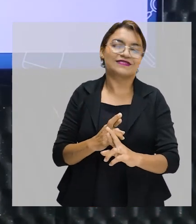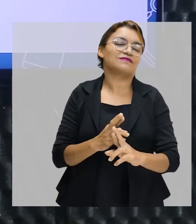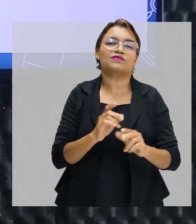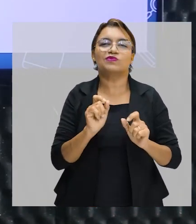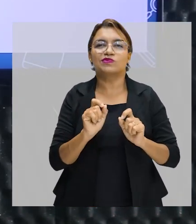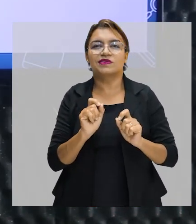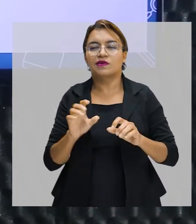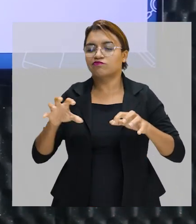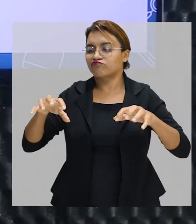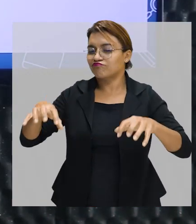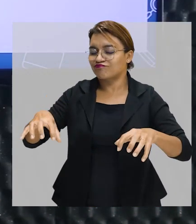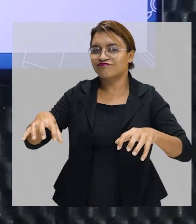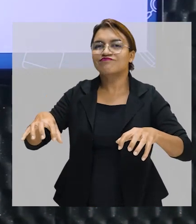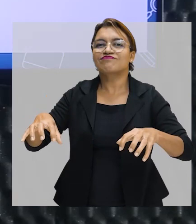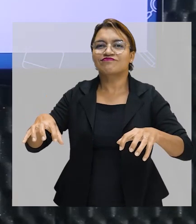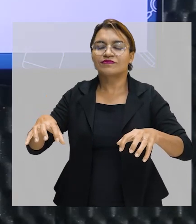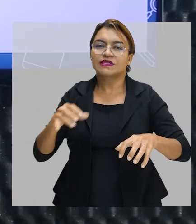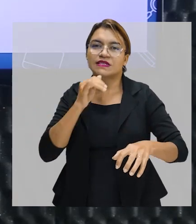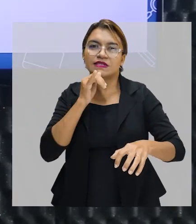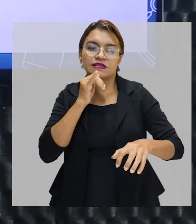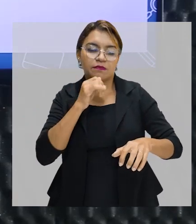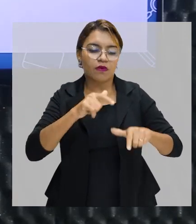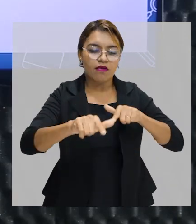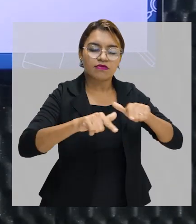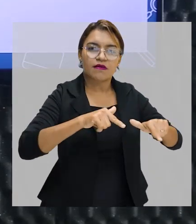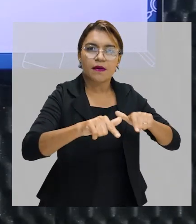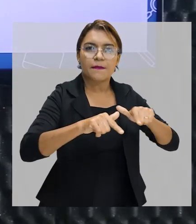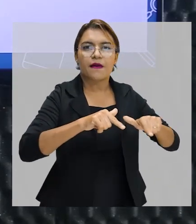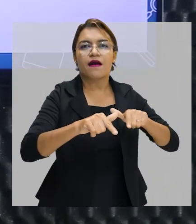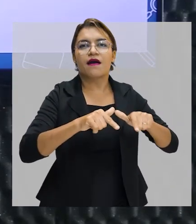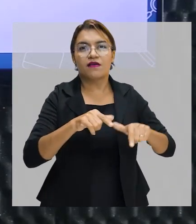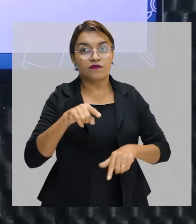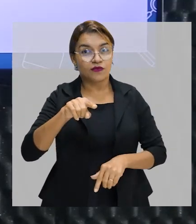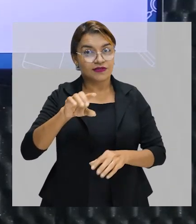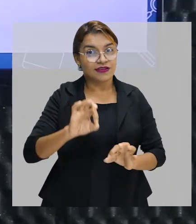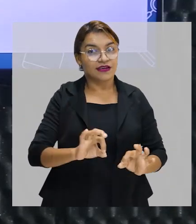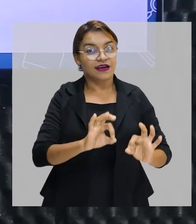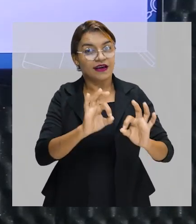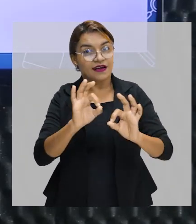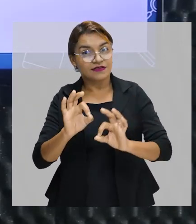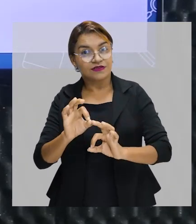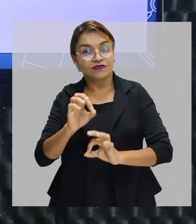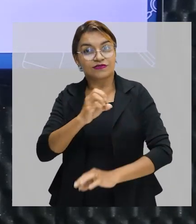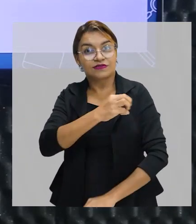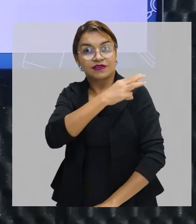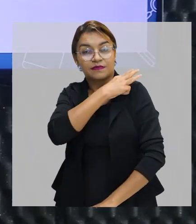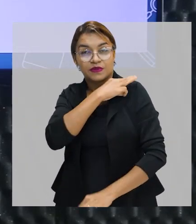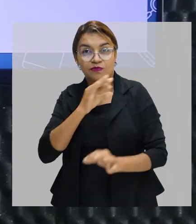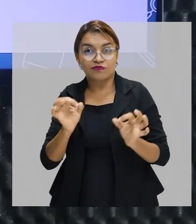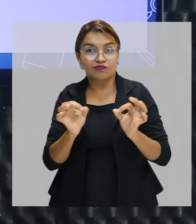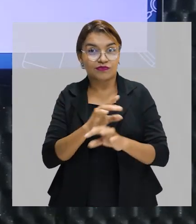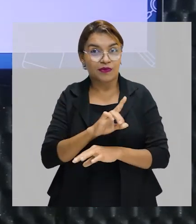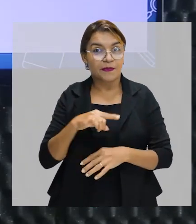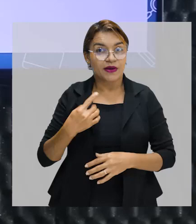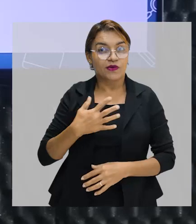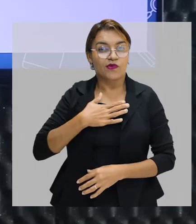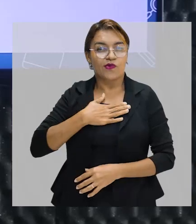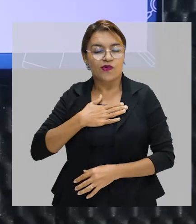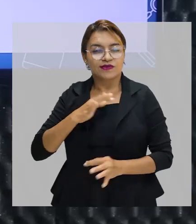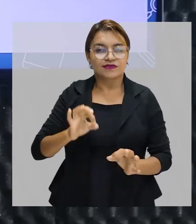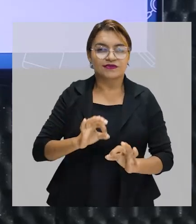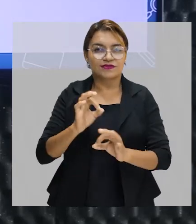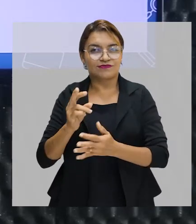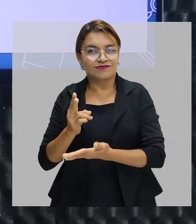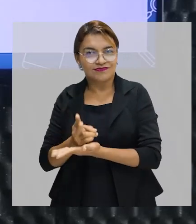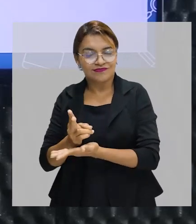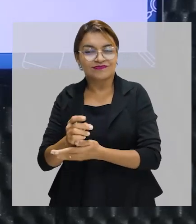partes, dentro do trabalho. Você que me assiste, que já terminou o ensino médio, mas gosta das nossas aulas, muito obrigada pela sua